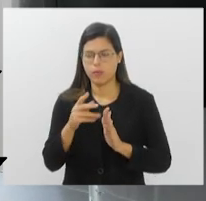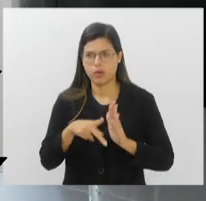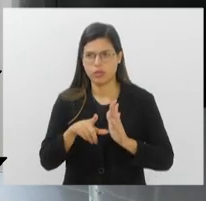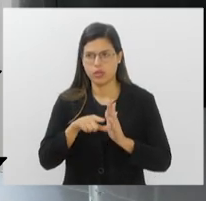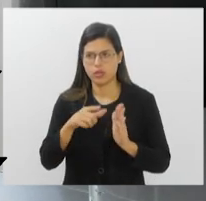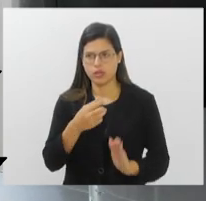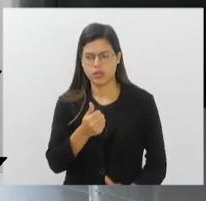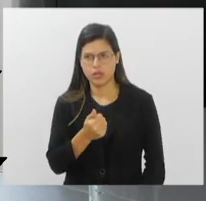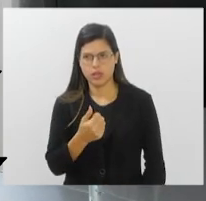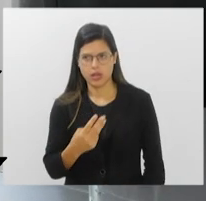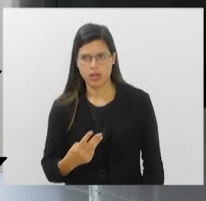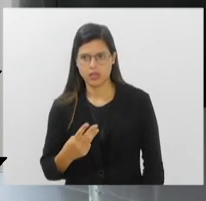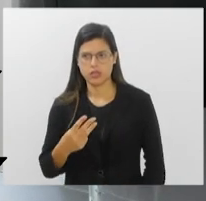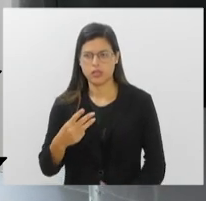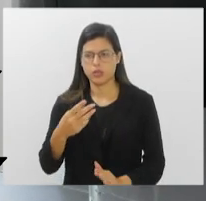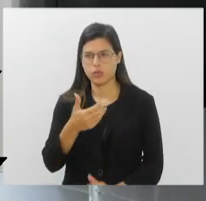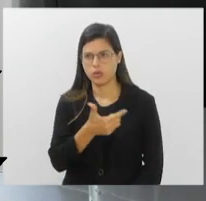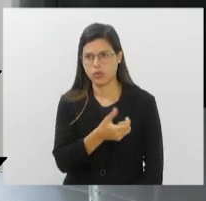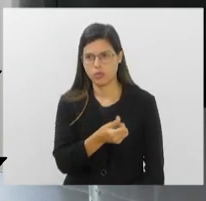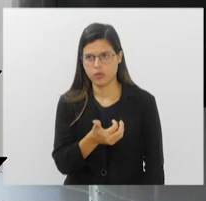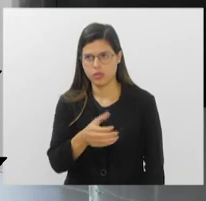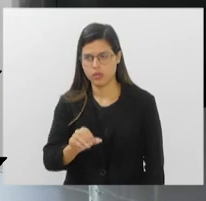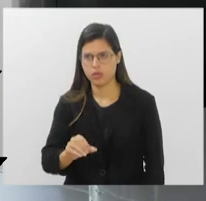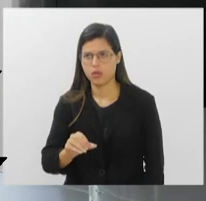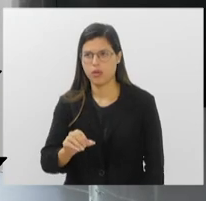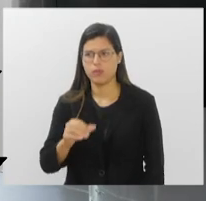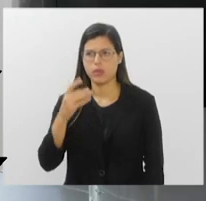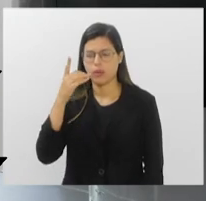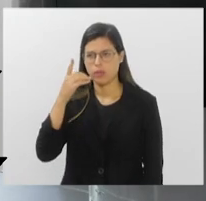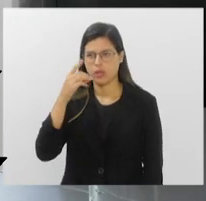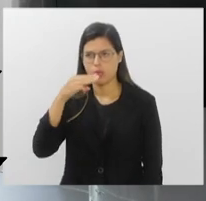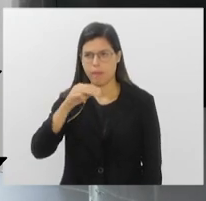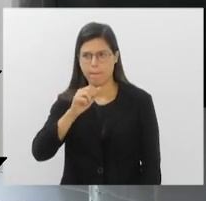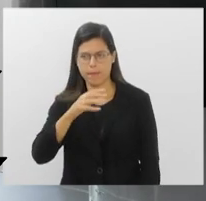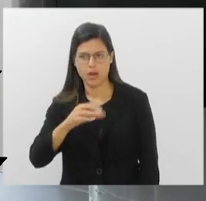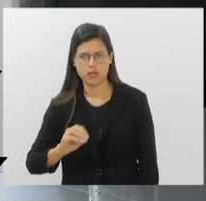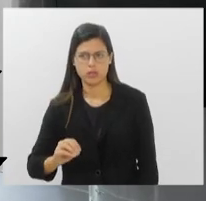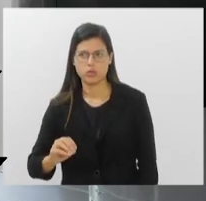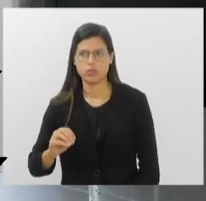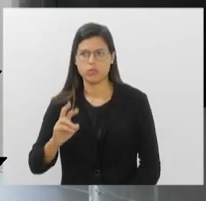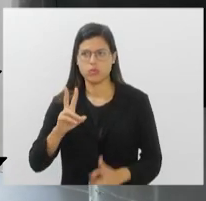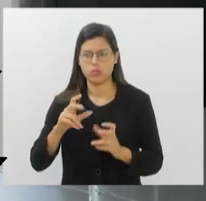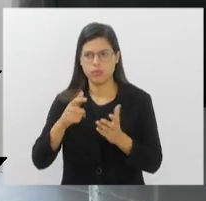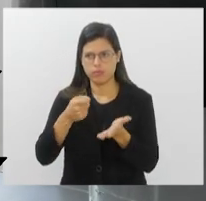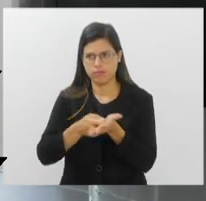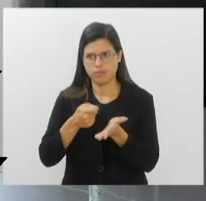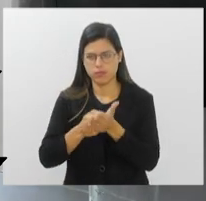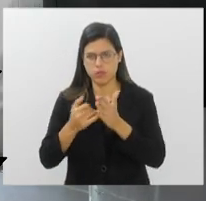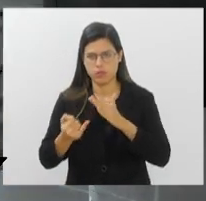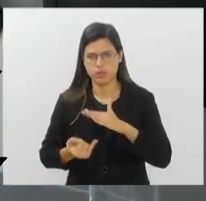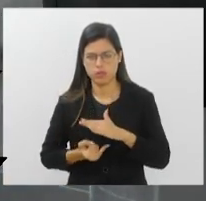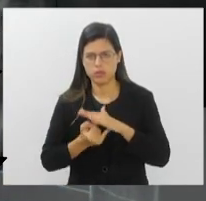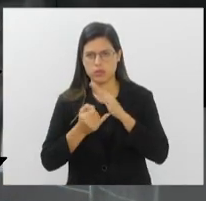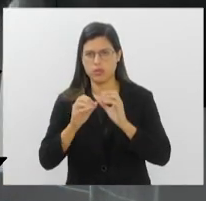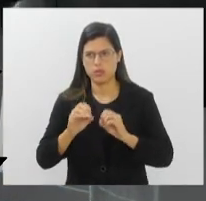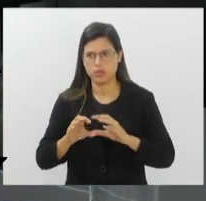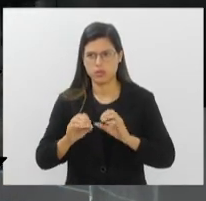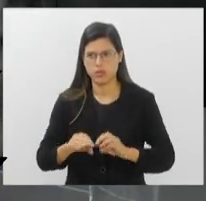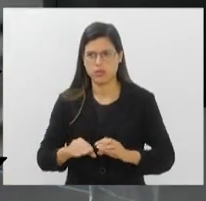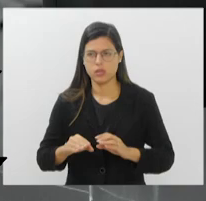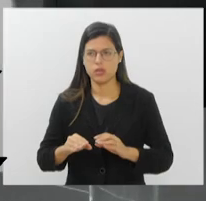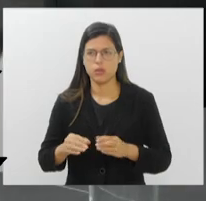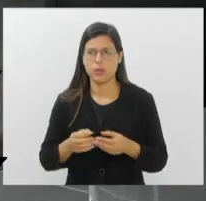13 de 2019, de autoria do deputado Márcio Canella, que dispõe sobre a obrigatoriedade das instituições de ensino